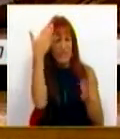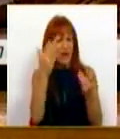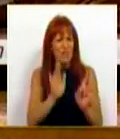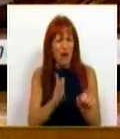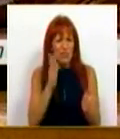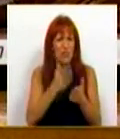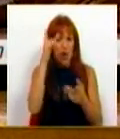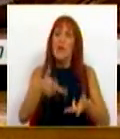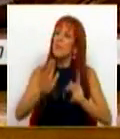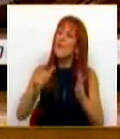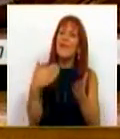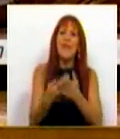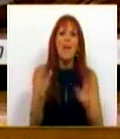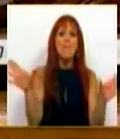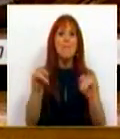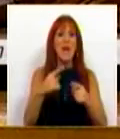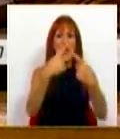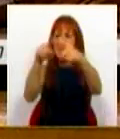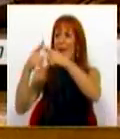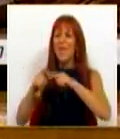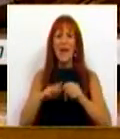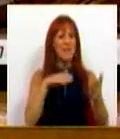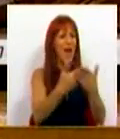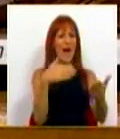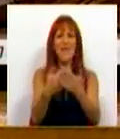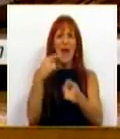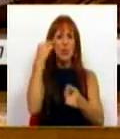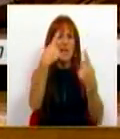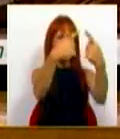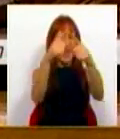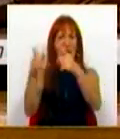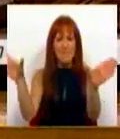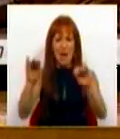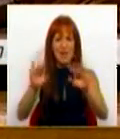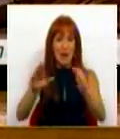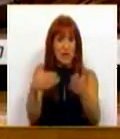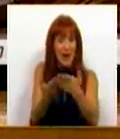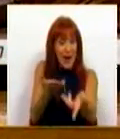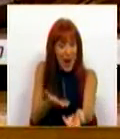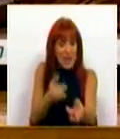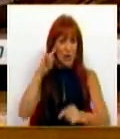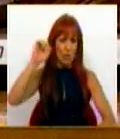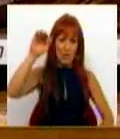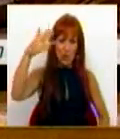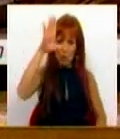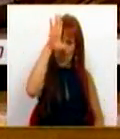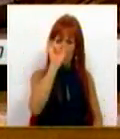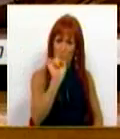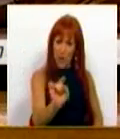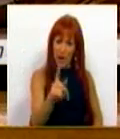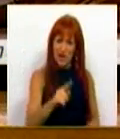com a disponibilização de uma mais variada oferta turística. Esta é uma prioridade do